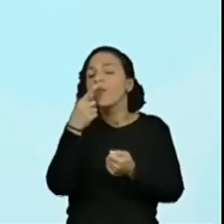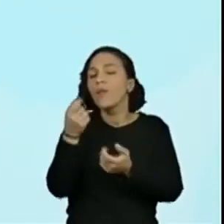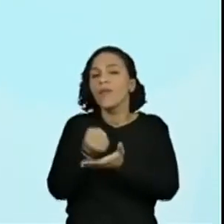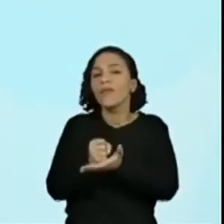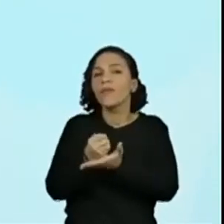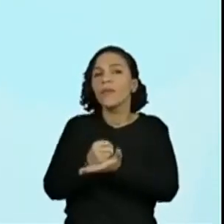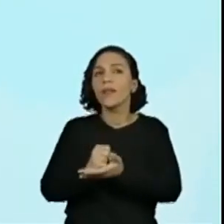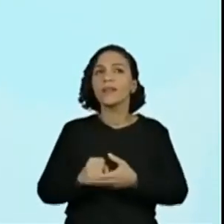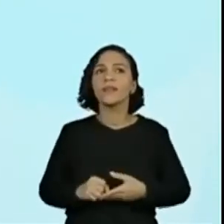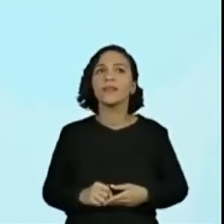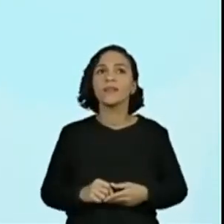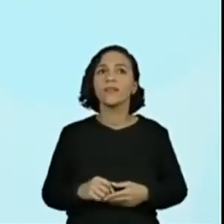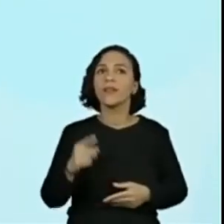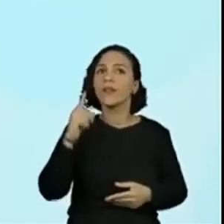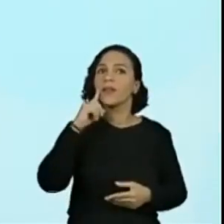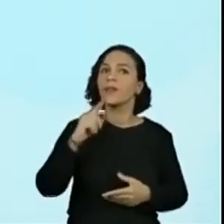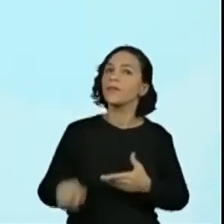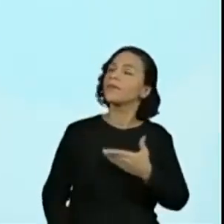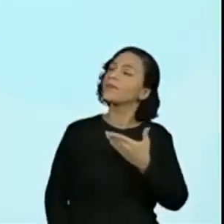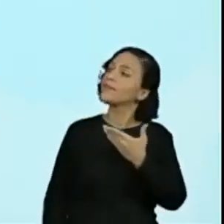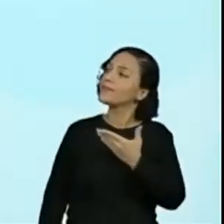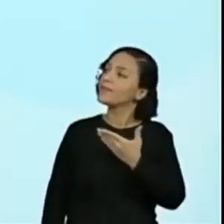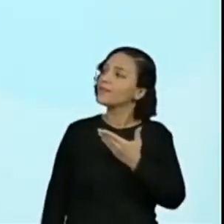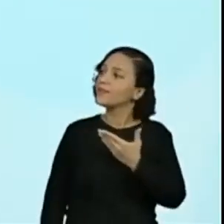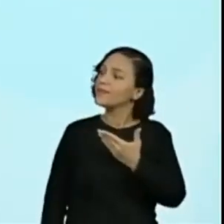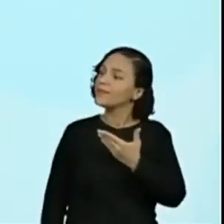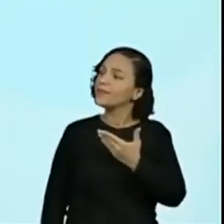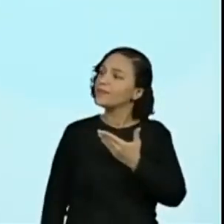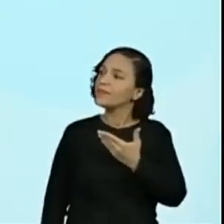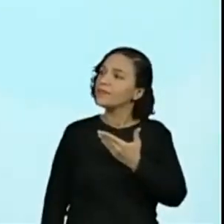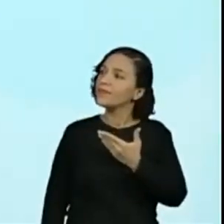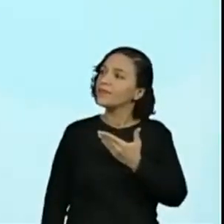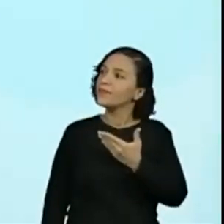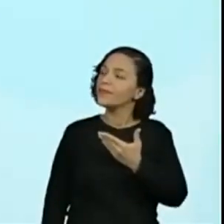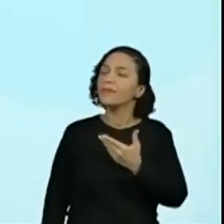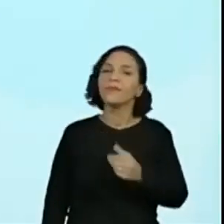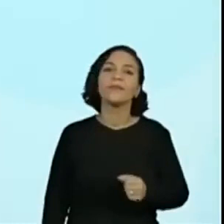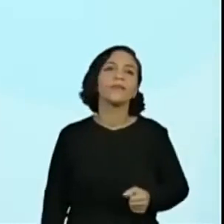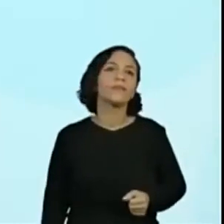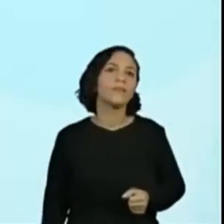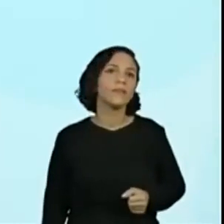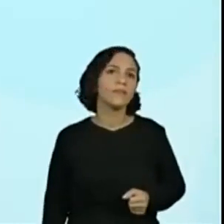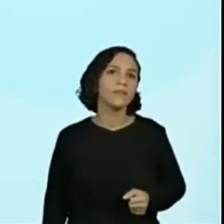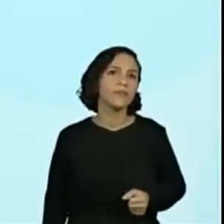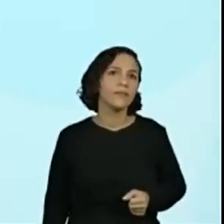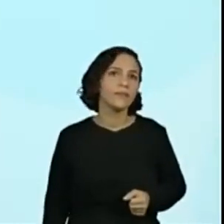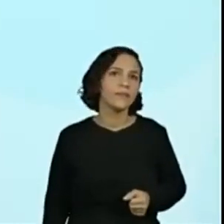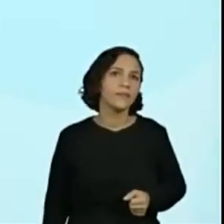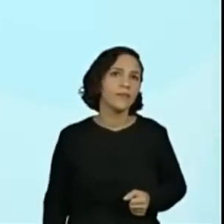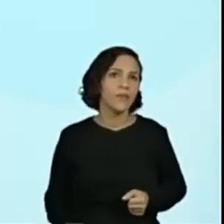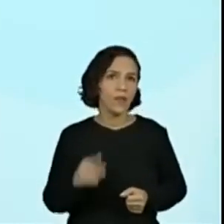também neste nosso mapinha, né? Então, a gente já tem uma ideia aqui, ó.